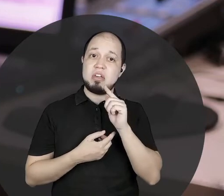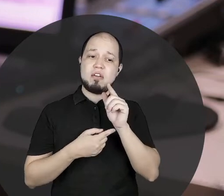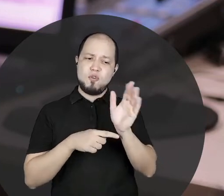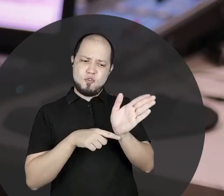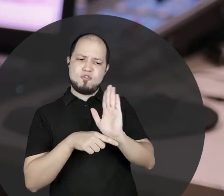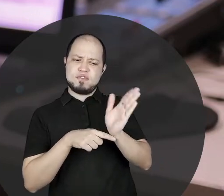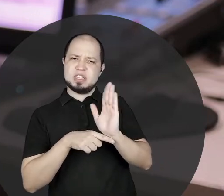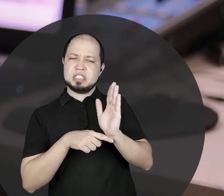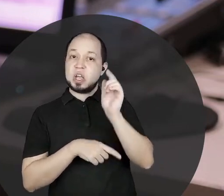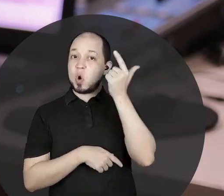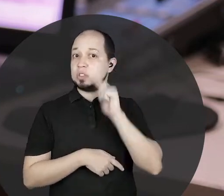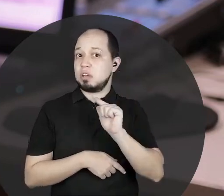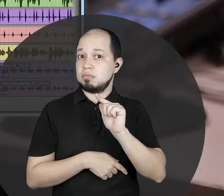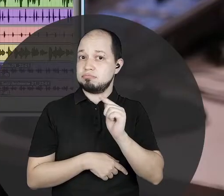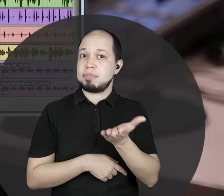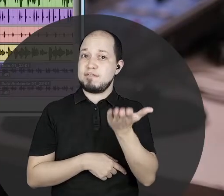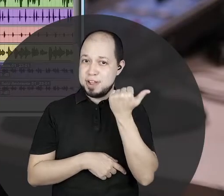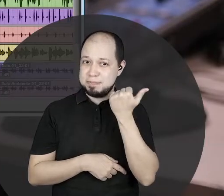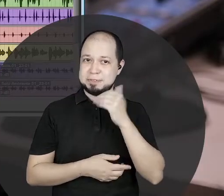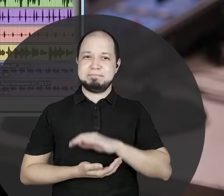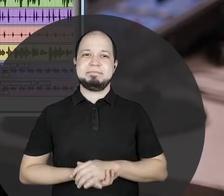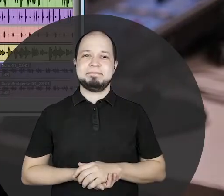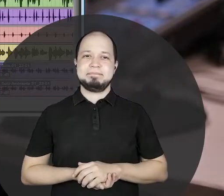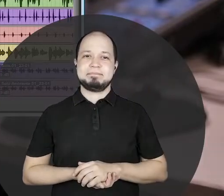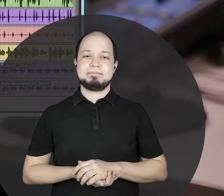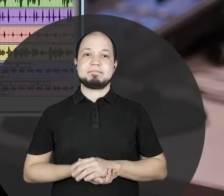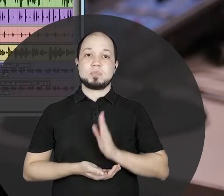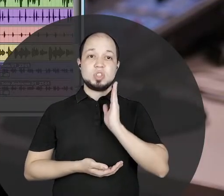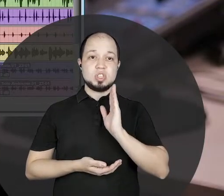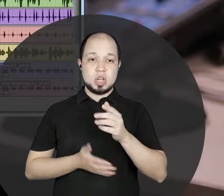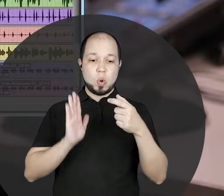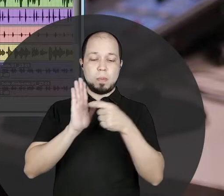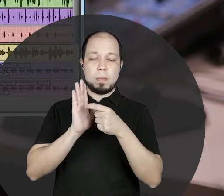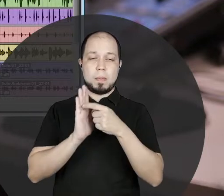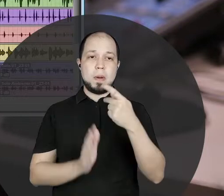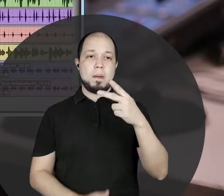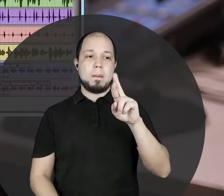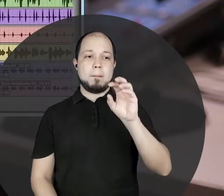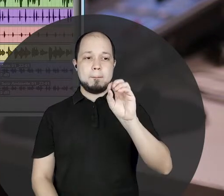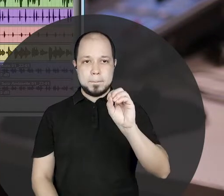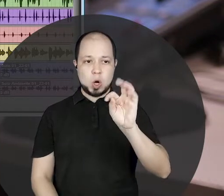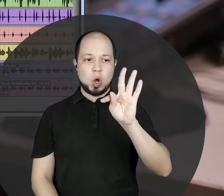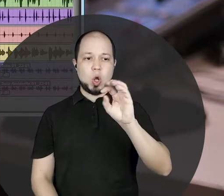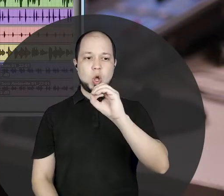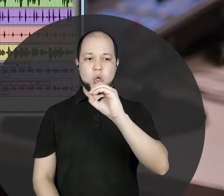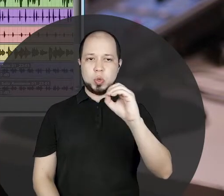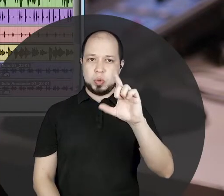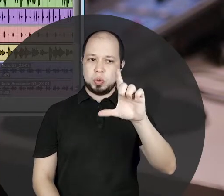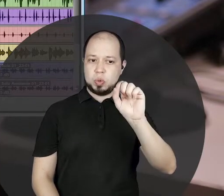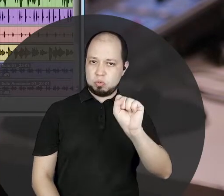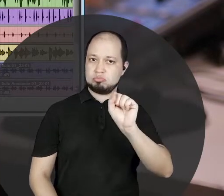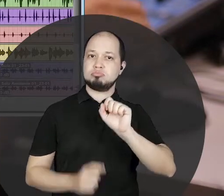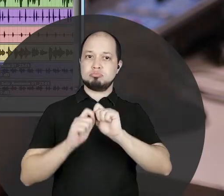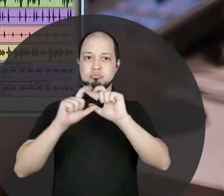dá certo. Vamos lá, então? Bom, estamos aqui já com o Pro Tools aberto. Ele está basicamente da